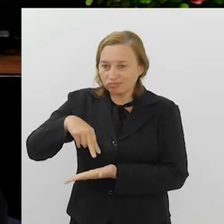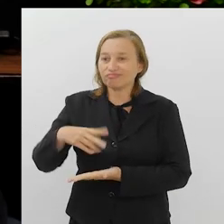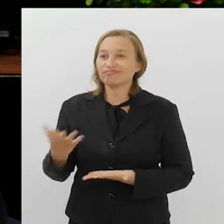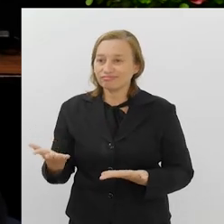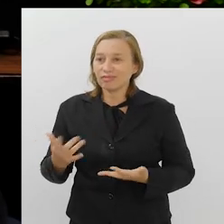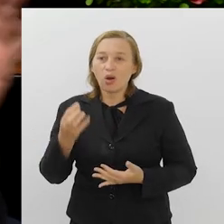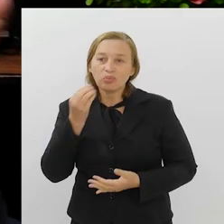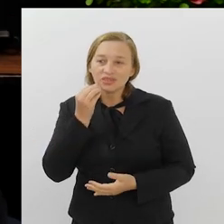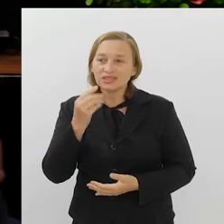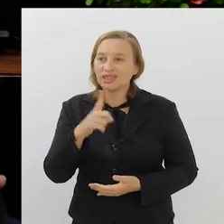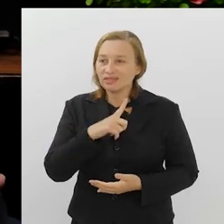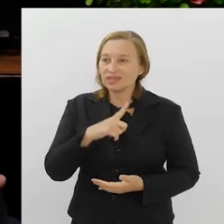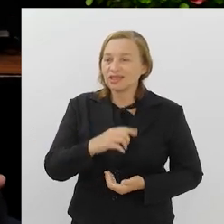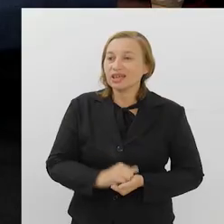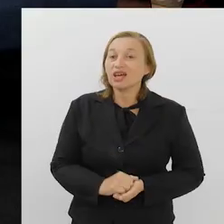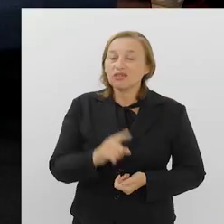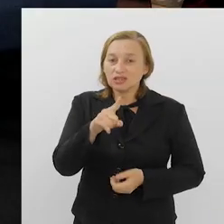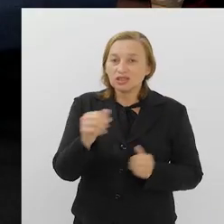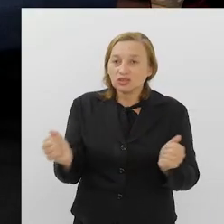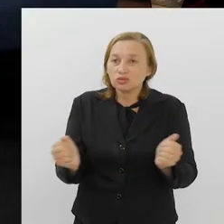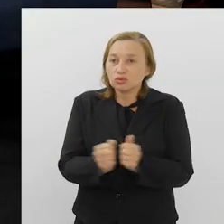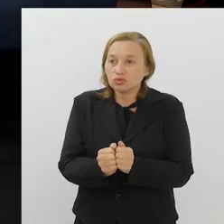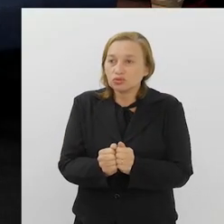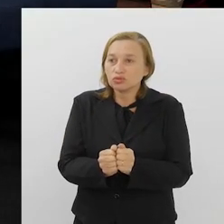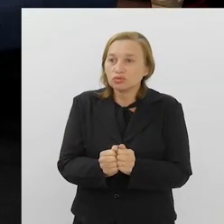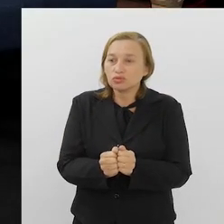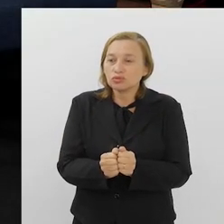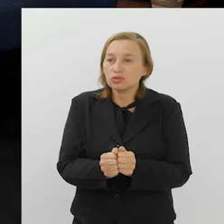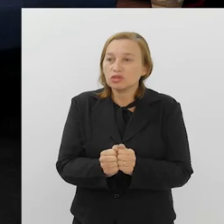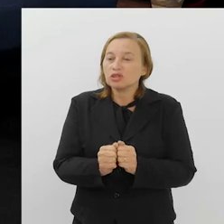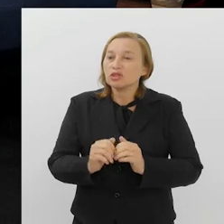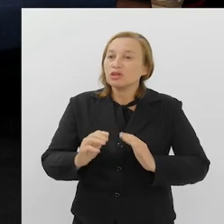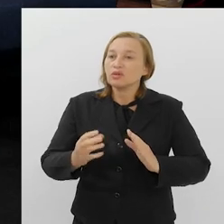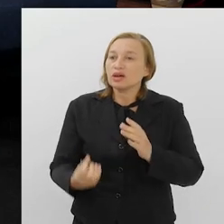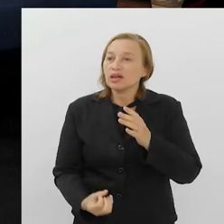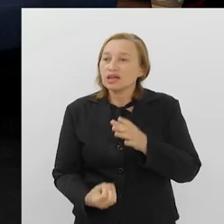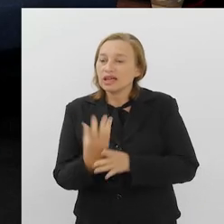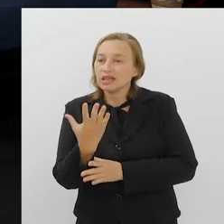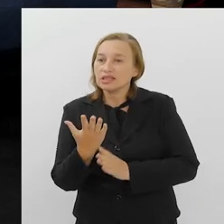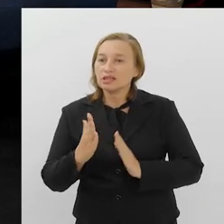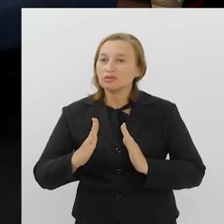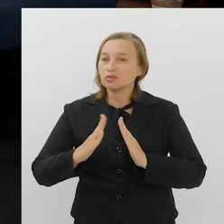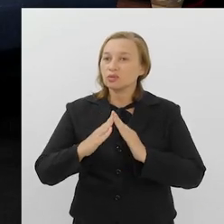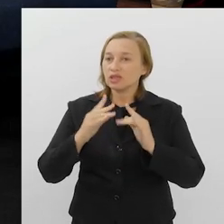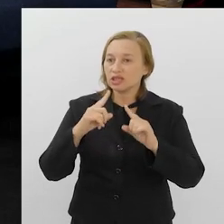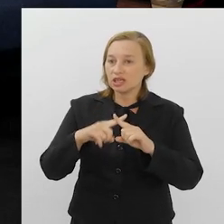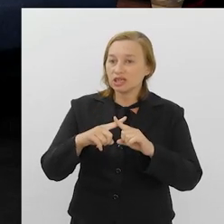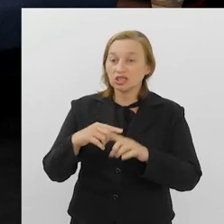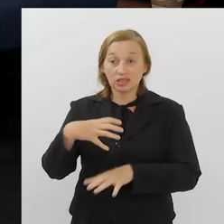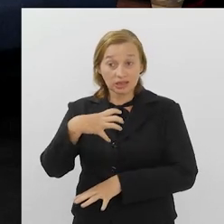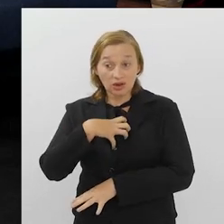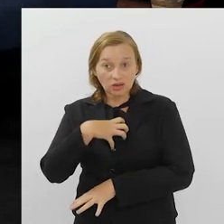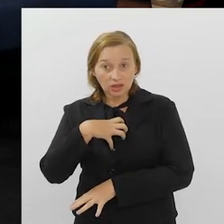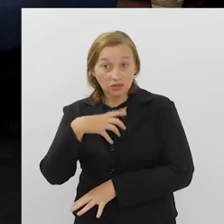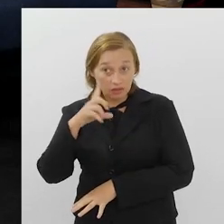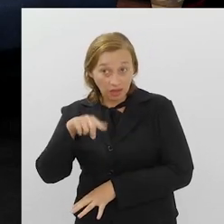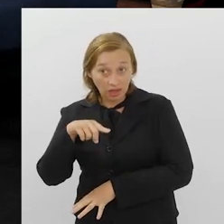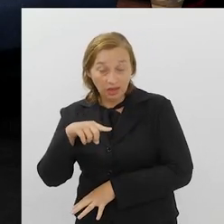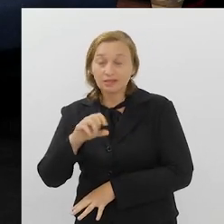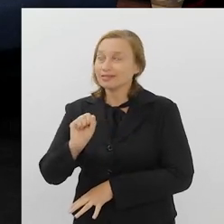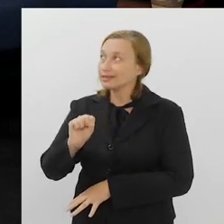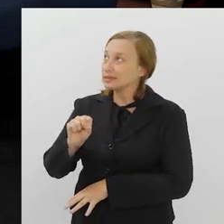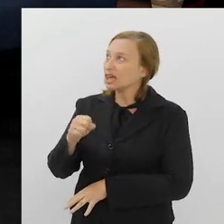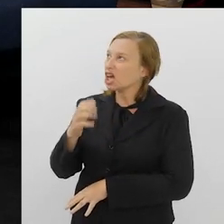dançar de a oportunidade eu Dan sei que vocês também estão envolvidos com o lançamento de um templo em Salvador né em Salvador